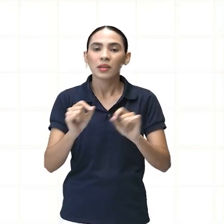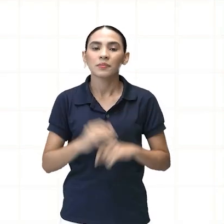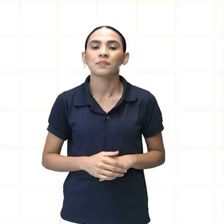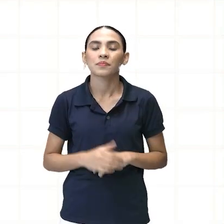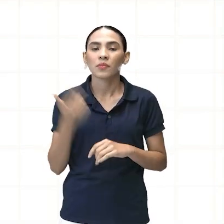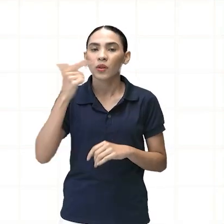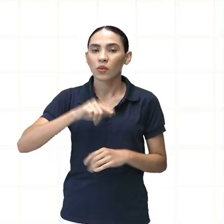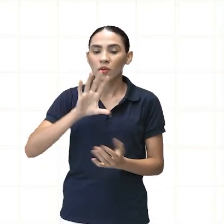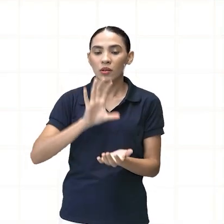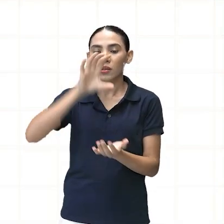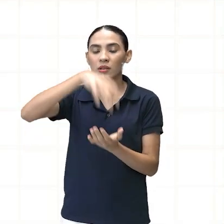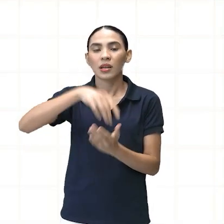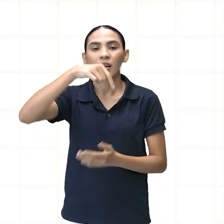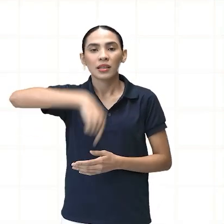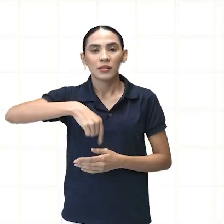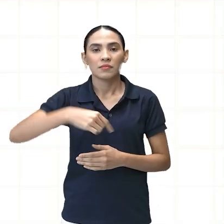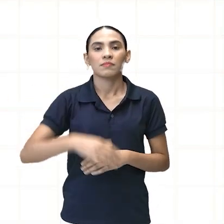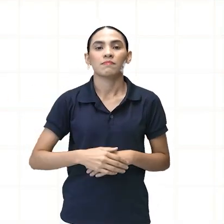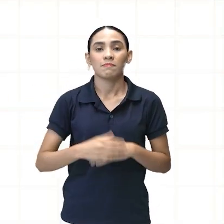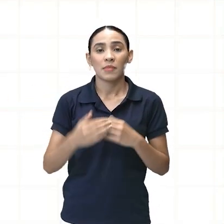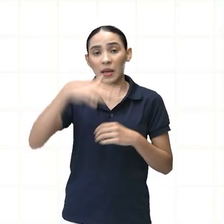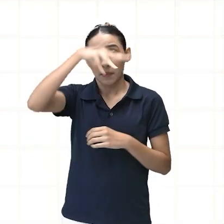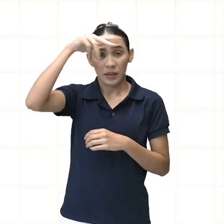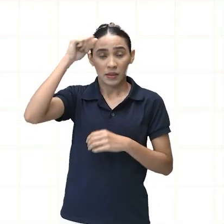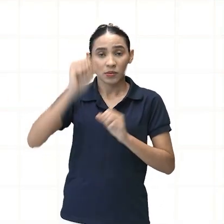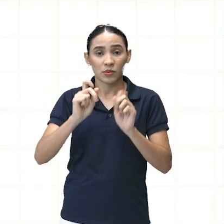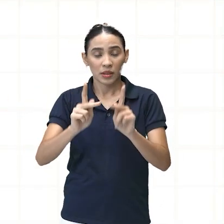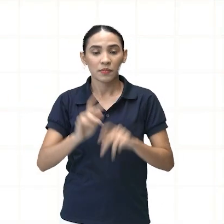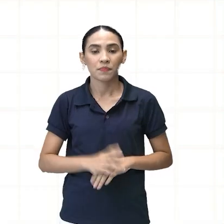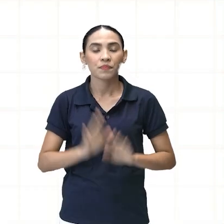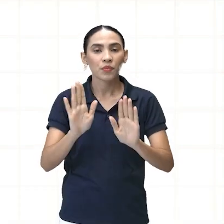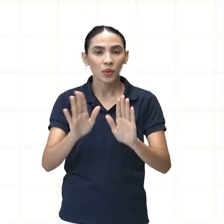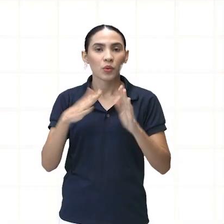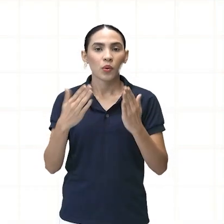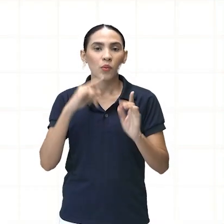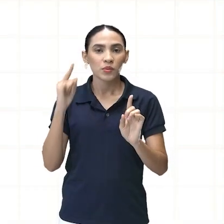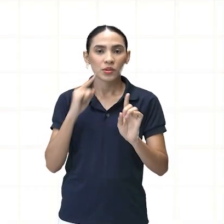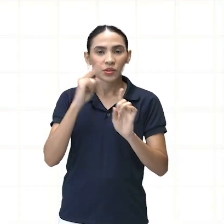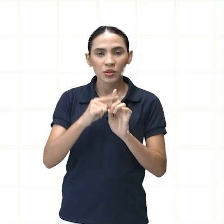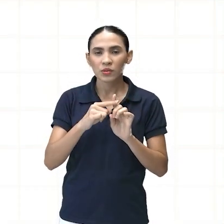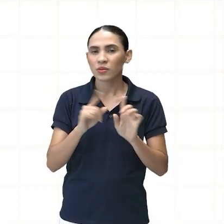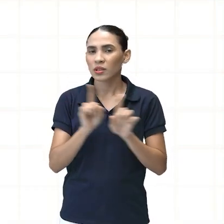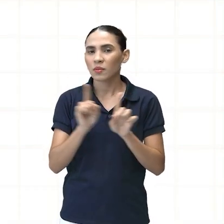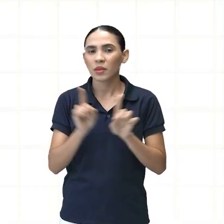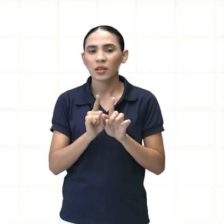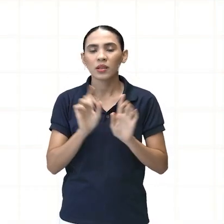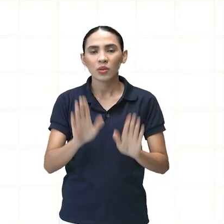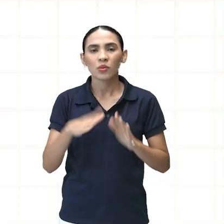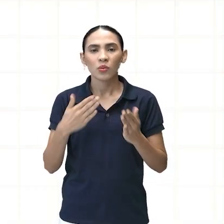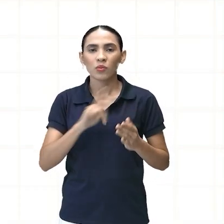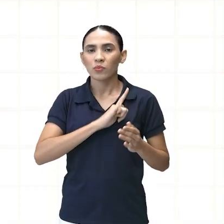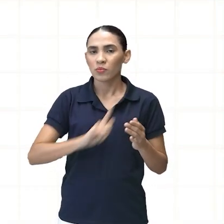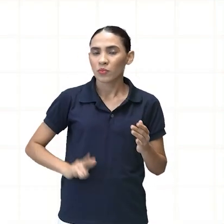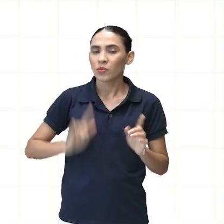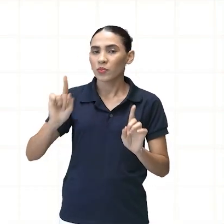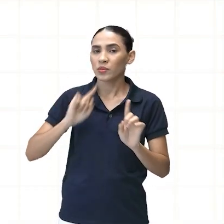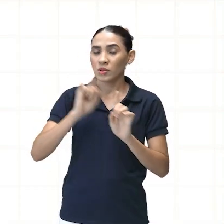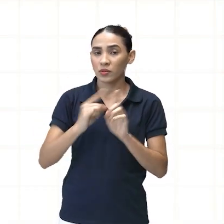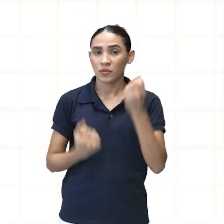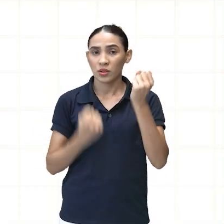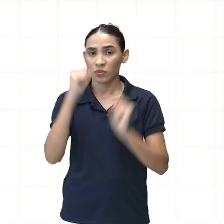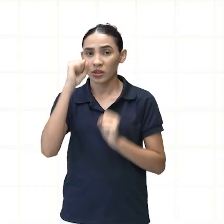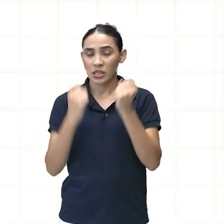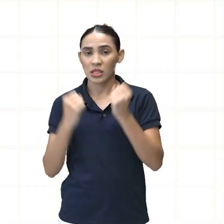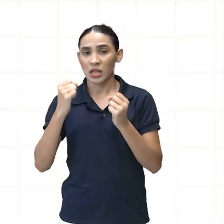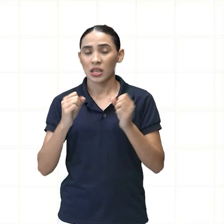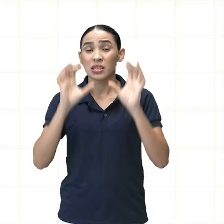para se instalar aqui no Polo Industrial de Manaus, certo? Qual era o objetivo disso, né? Qual o objetivo do governo em